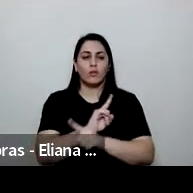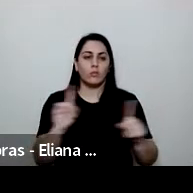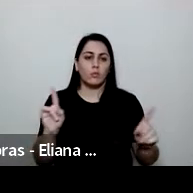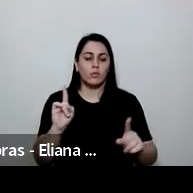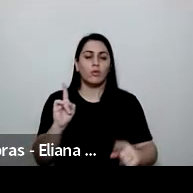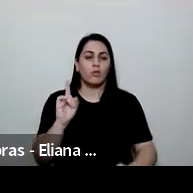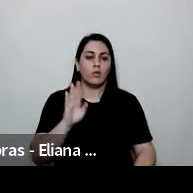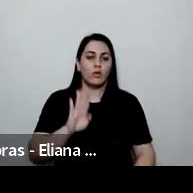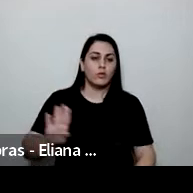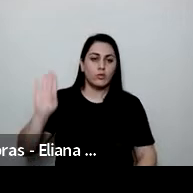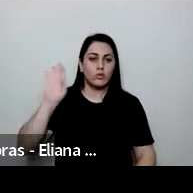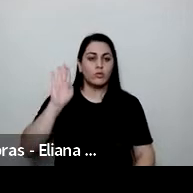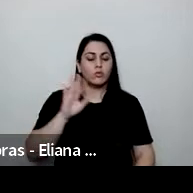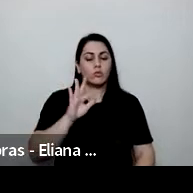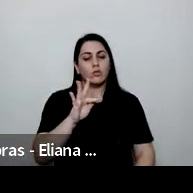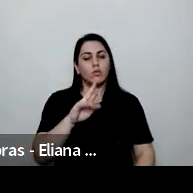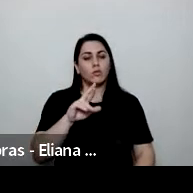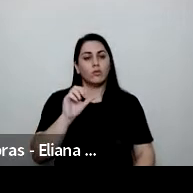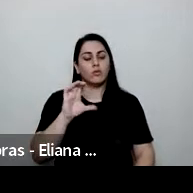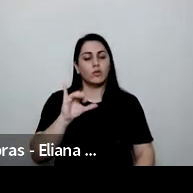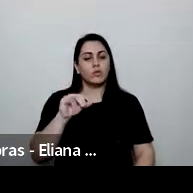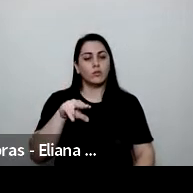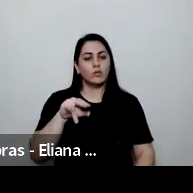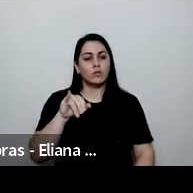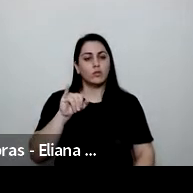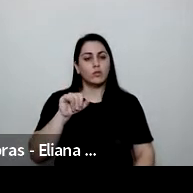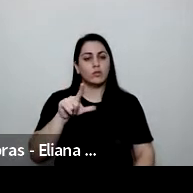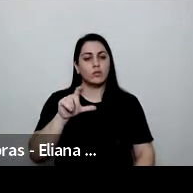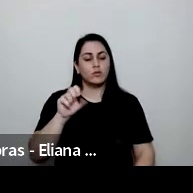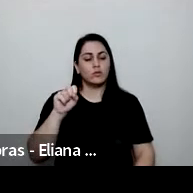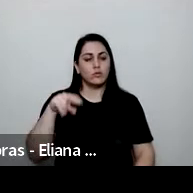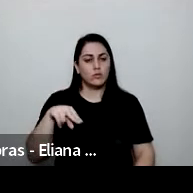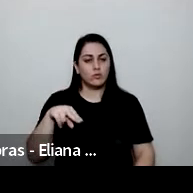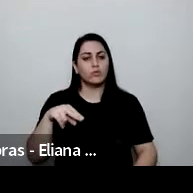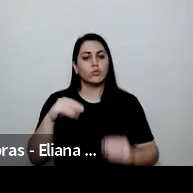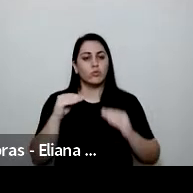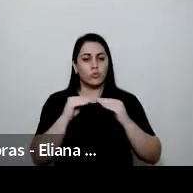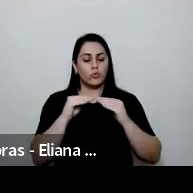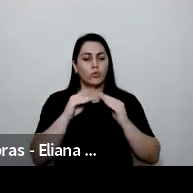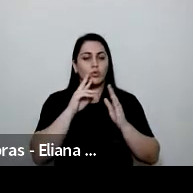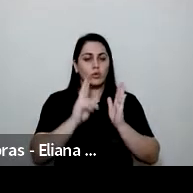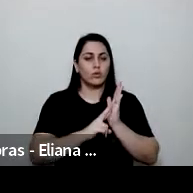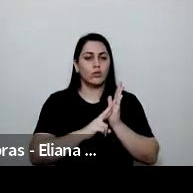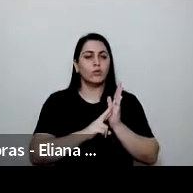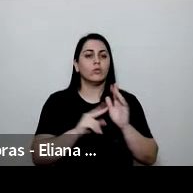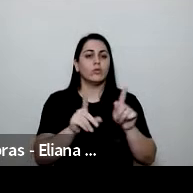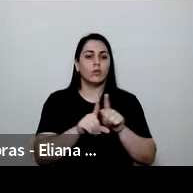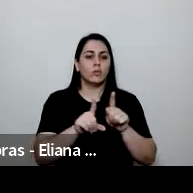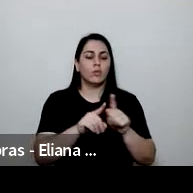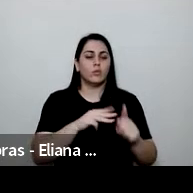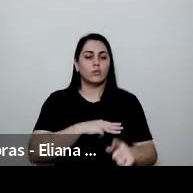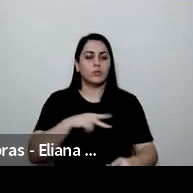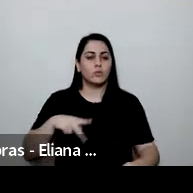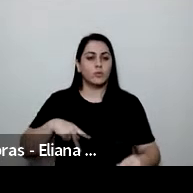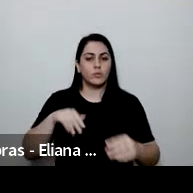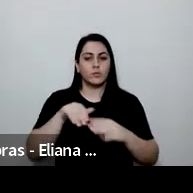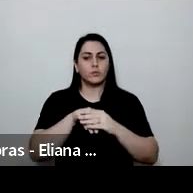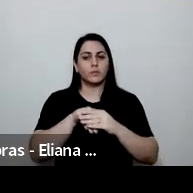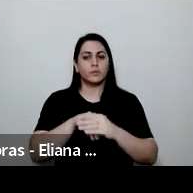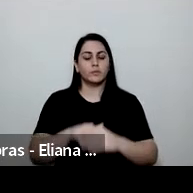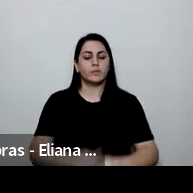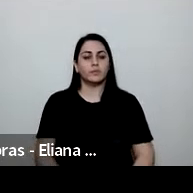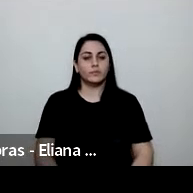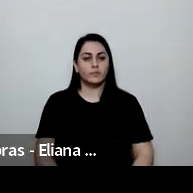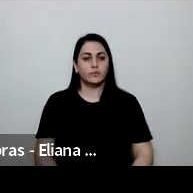de France Nilson Silva Alencar nos termos do voto da relatora e de acordo com o parecer do Ministério Público eleitoral